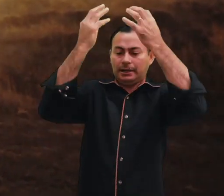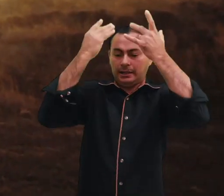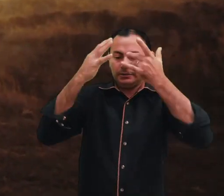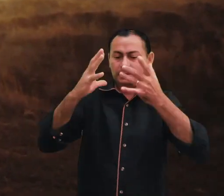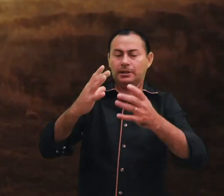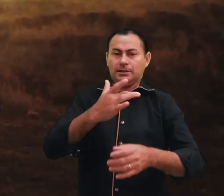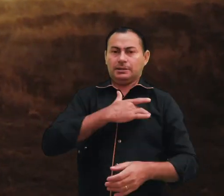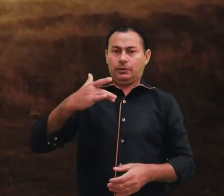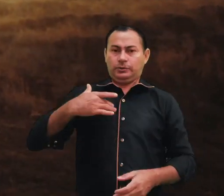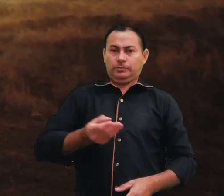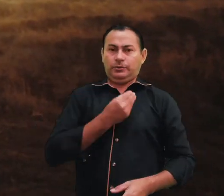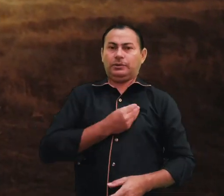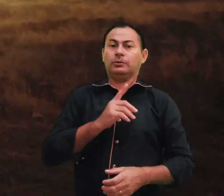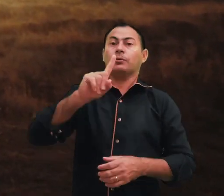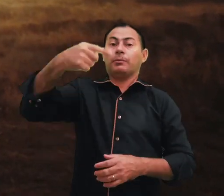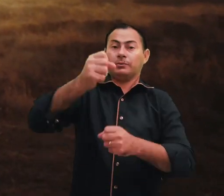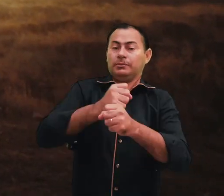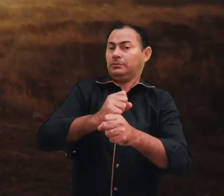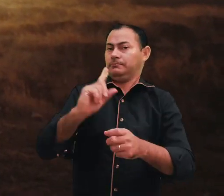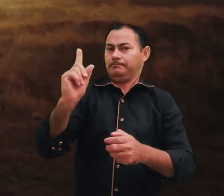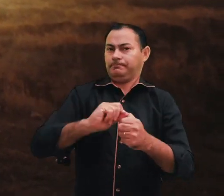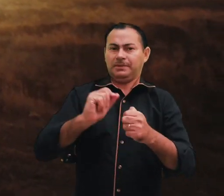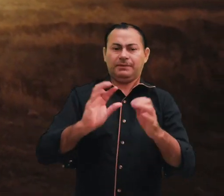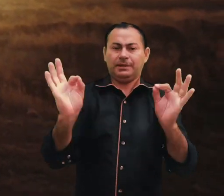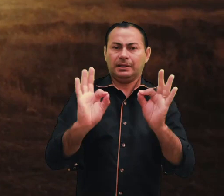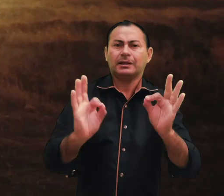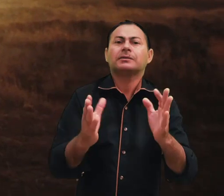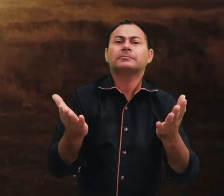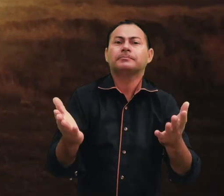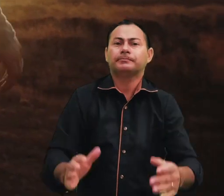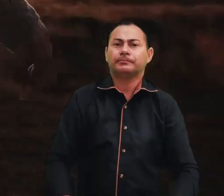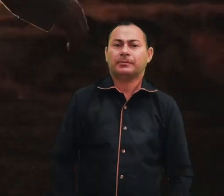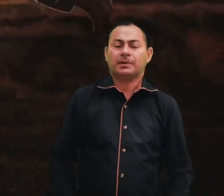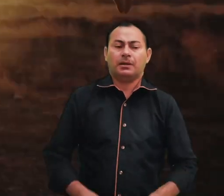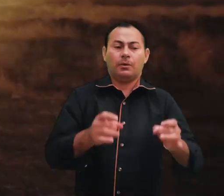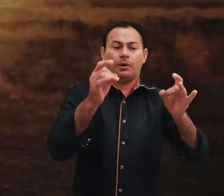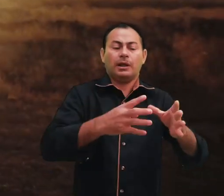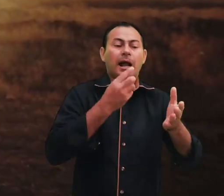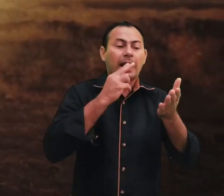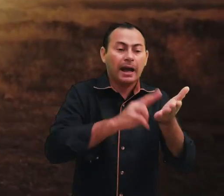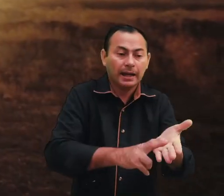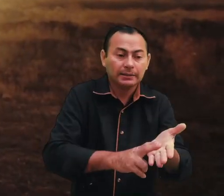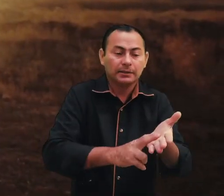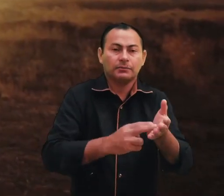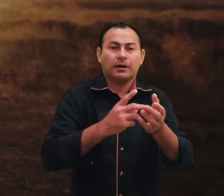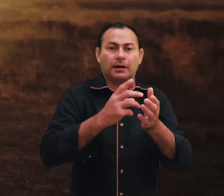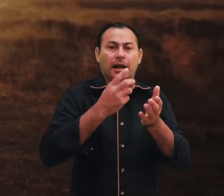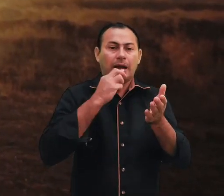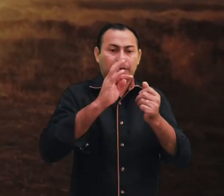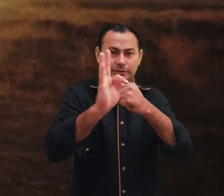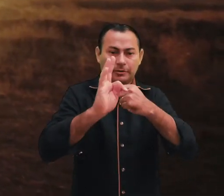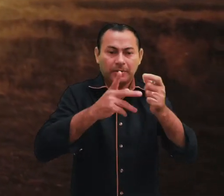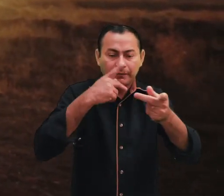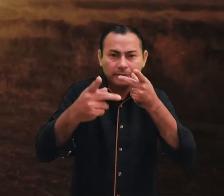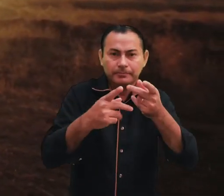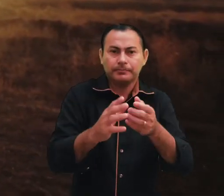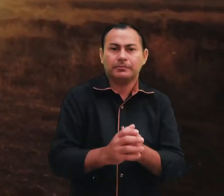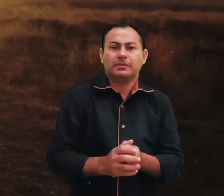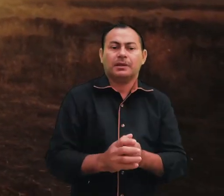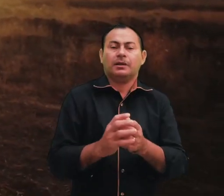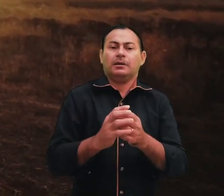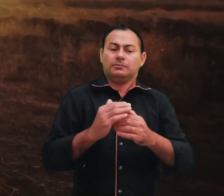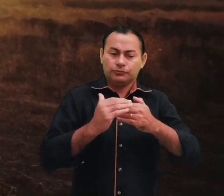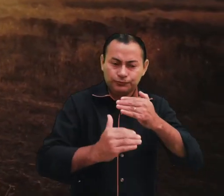graça, saúde e vida no ano que vem, nós não faremos nada. No restante da carta, Tiago fala sobre o que chamamos de